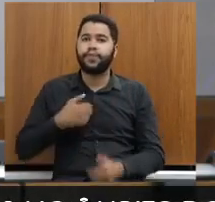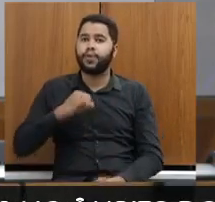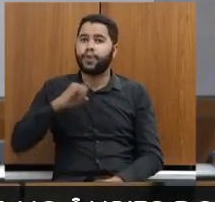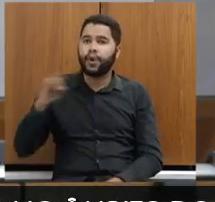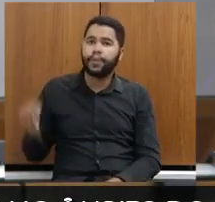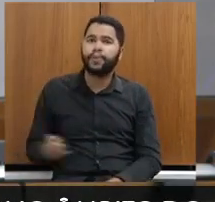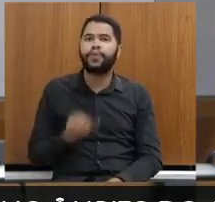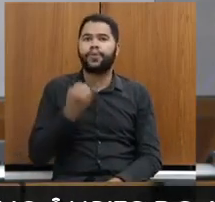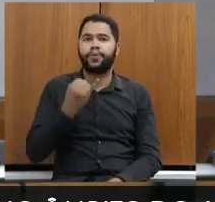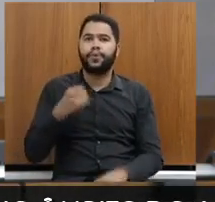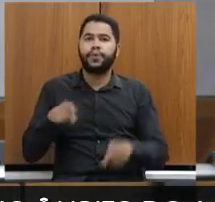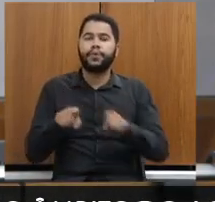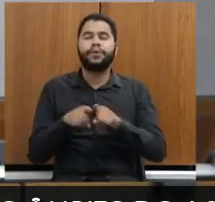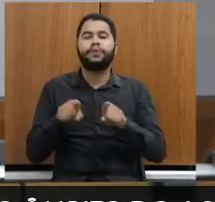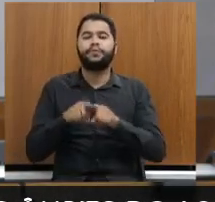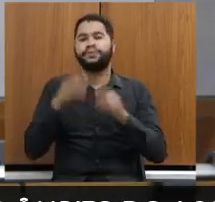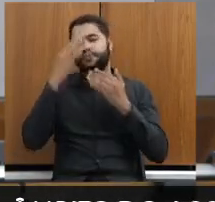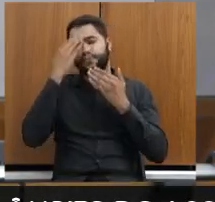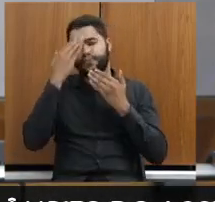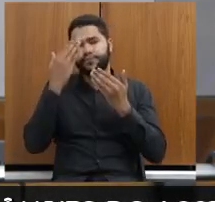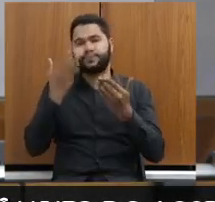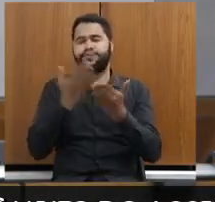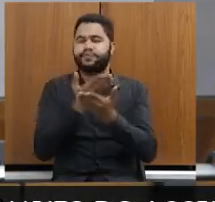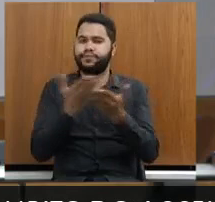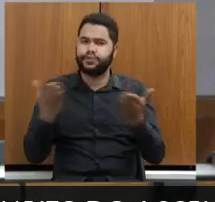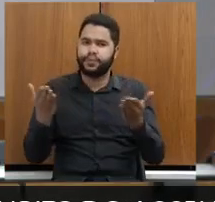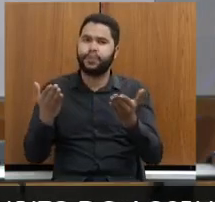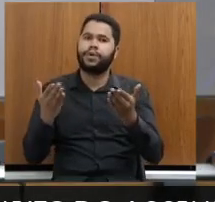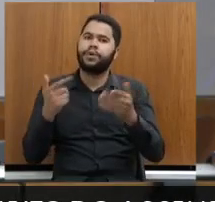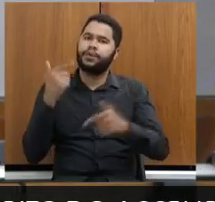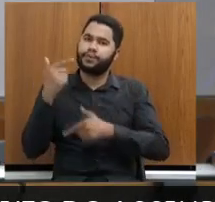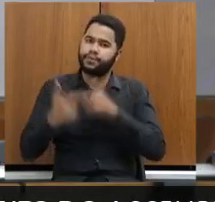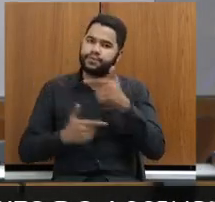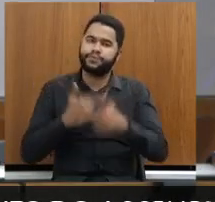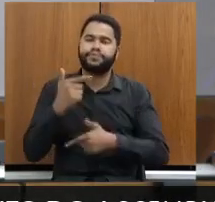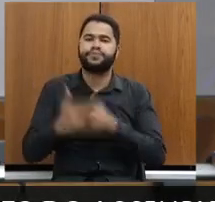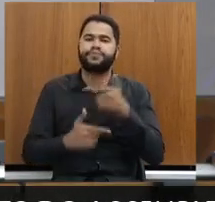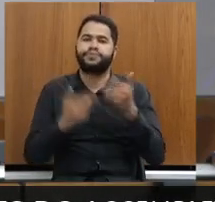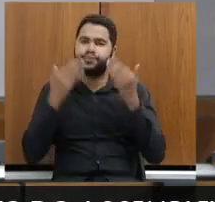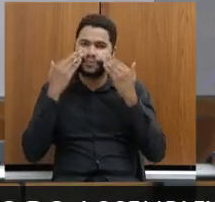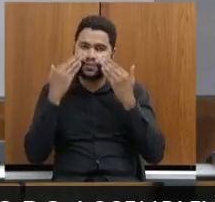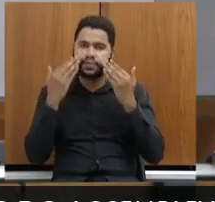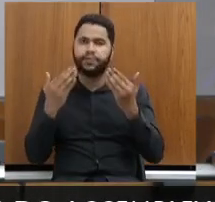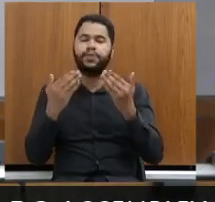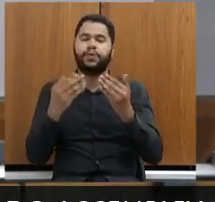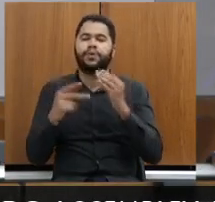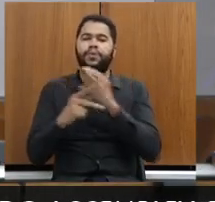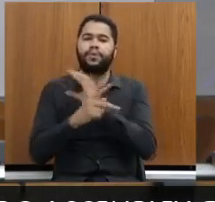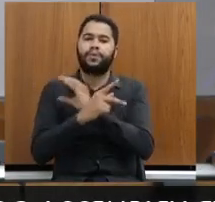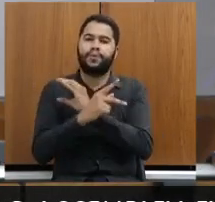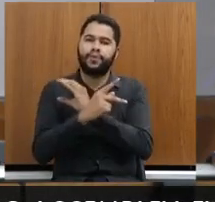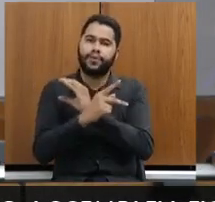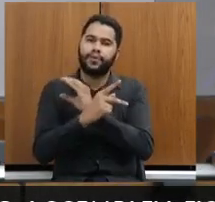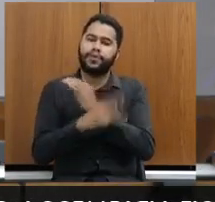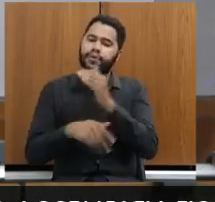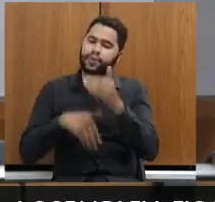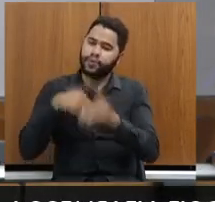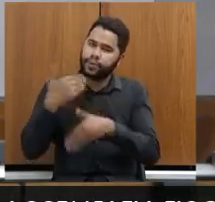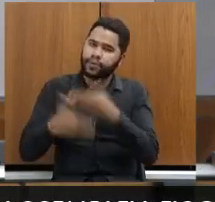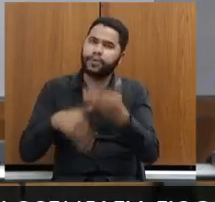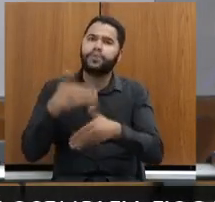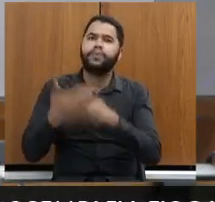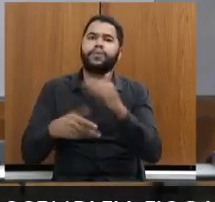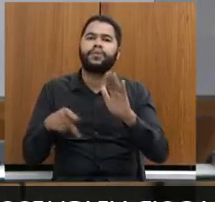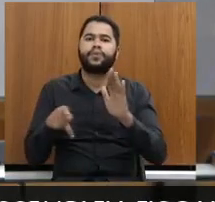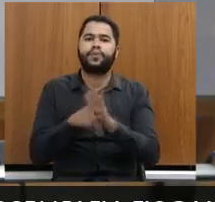aproveito aqui eu tô aqui para agradecer além da sua toda a sua atuação frente a polícia civil por esse avanço que vamos